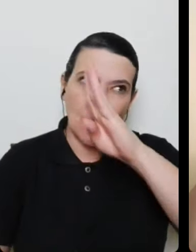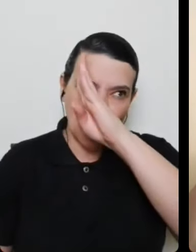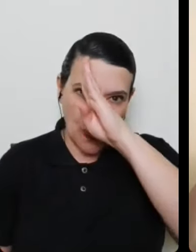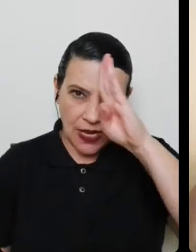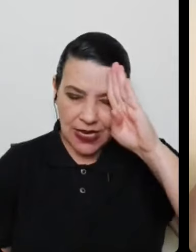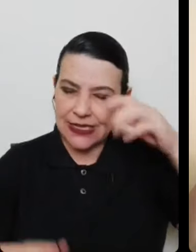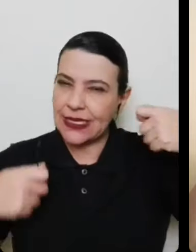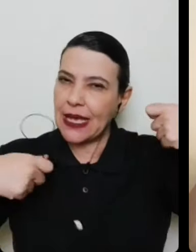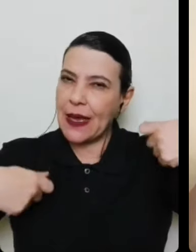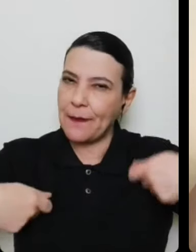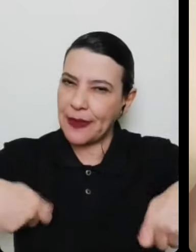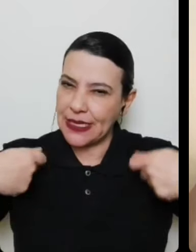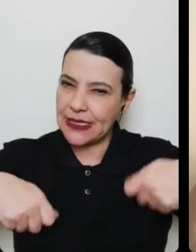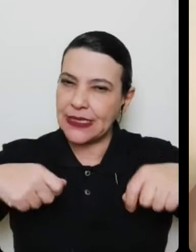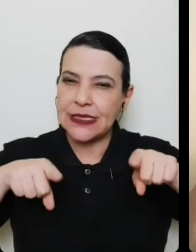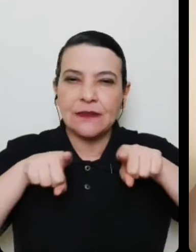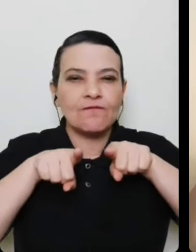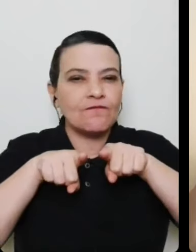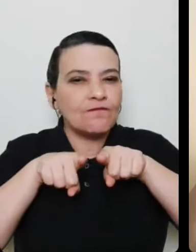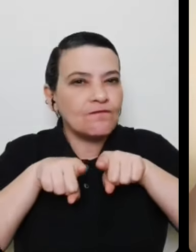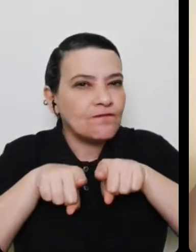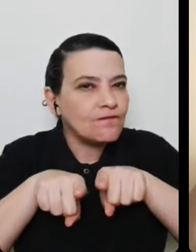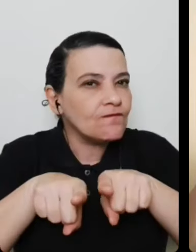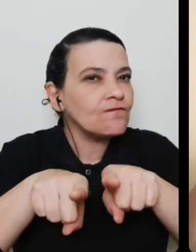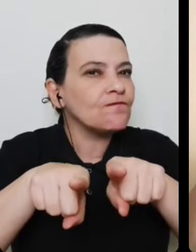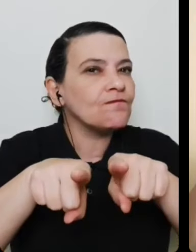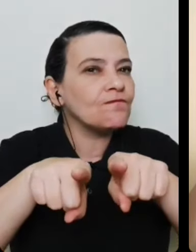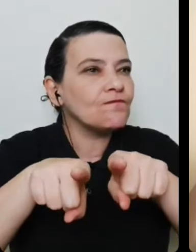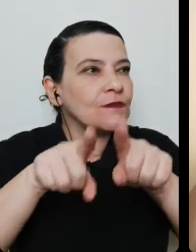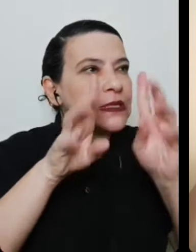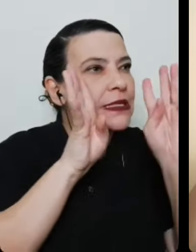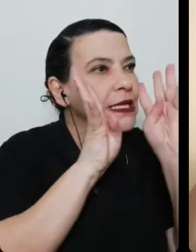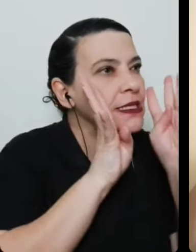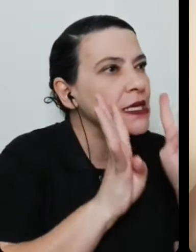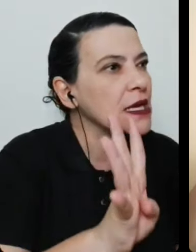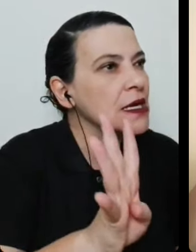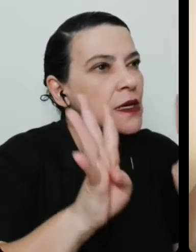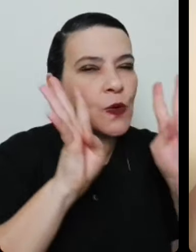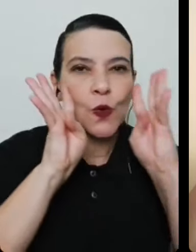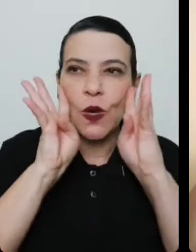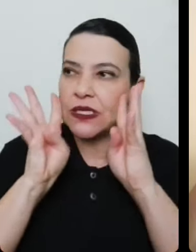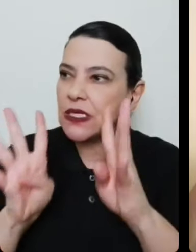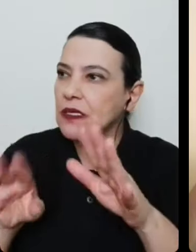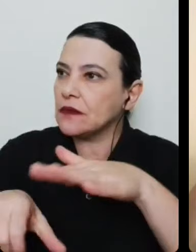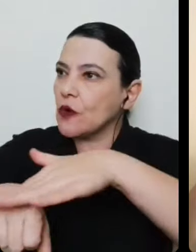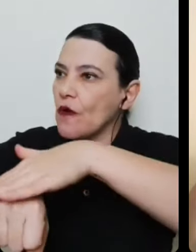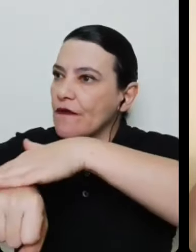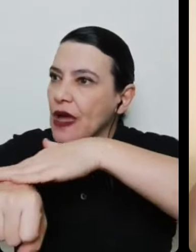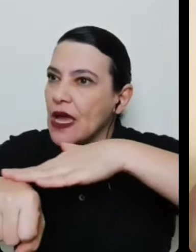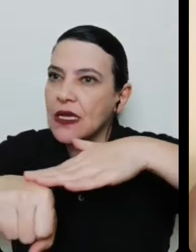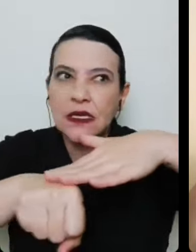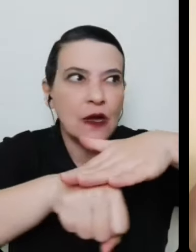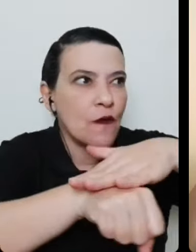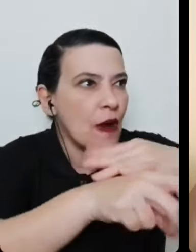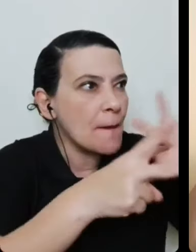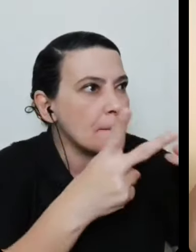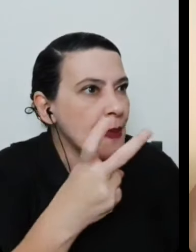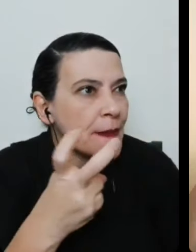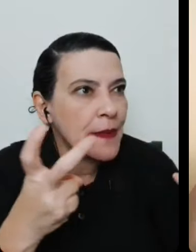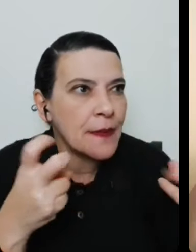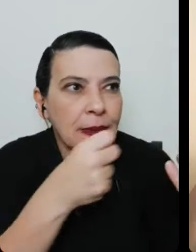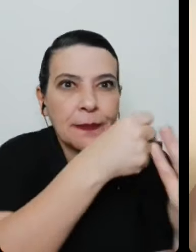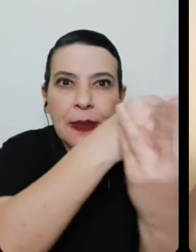caminhar com o diálogo, com a permissão do outro